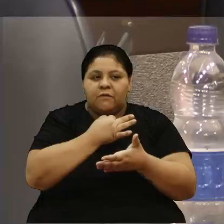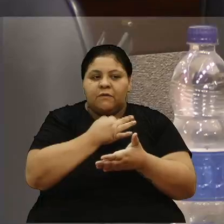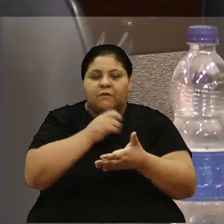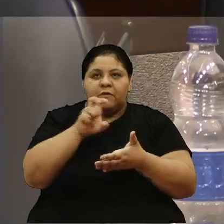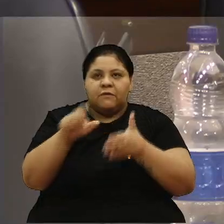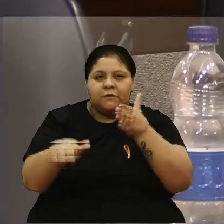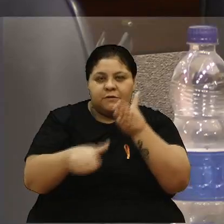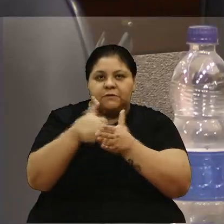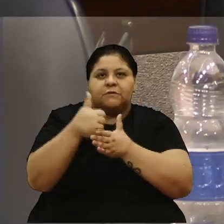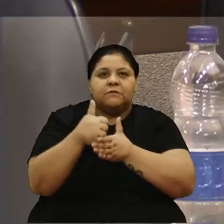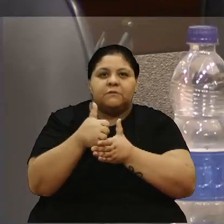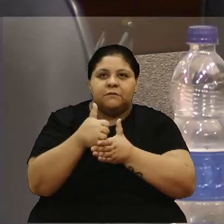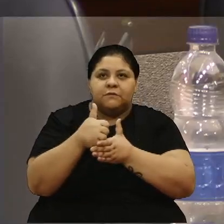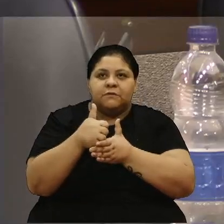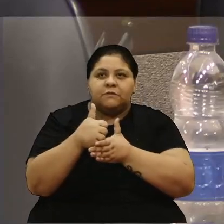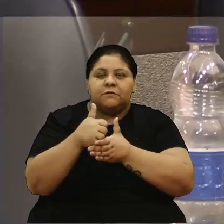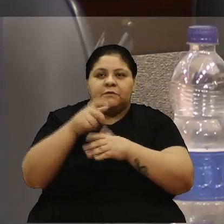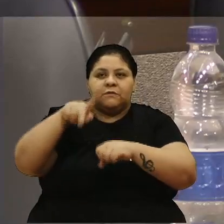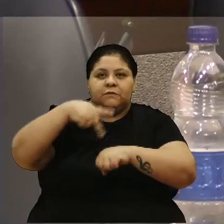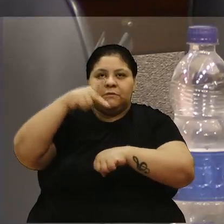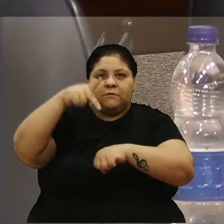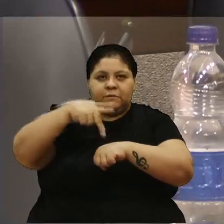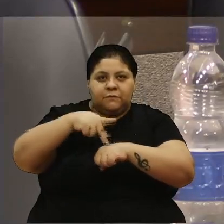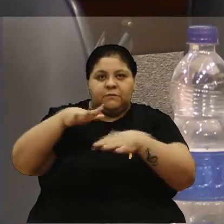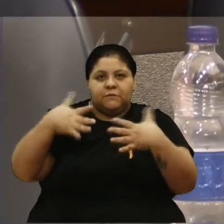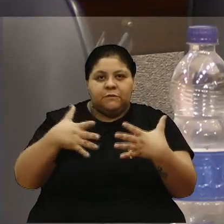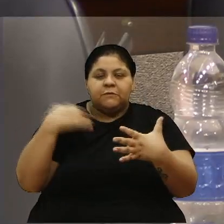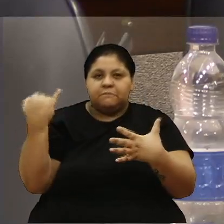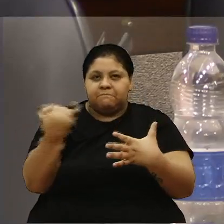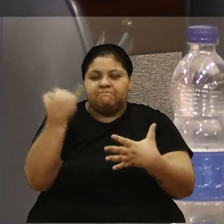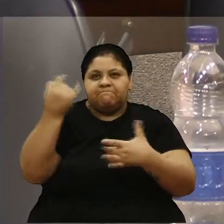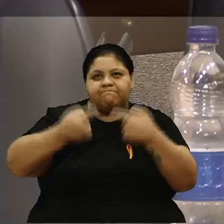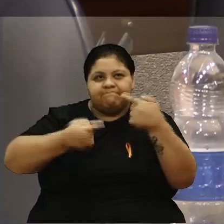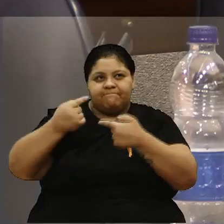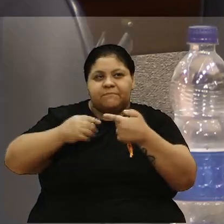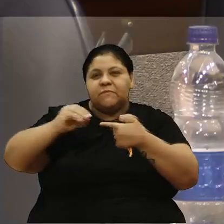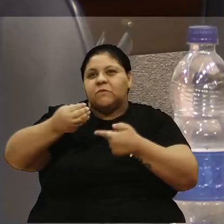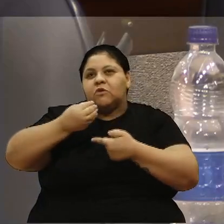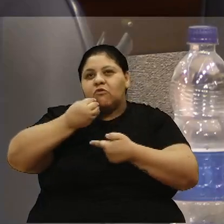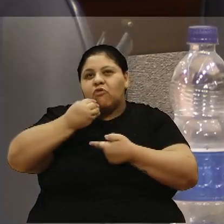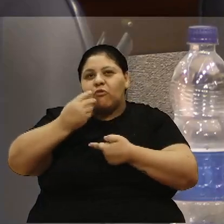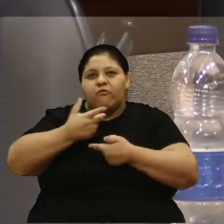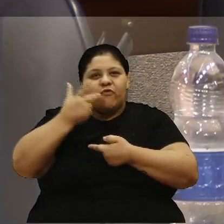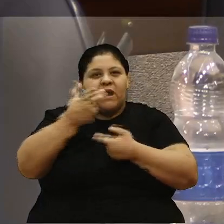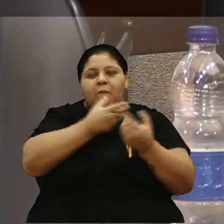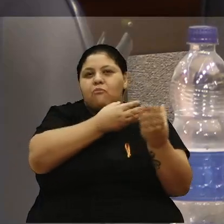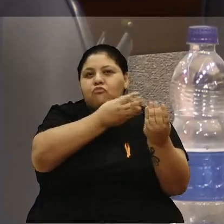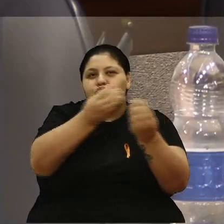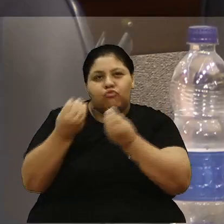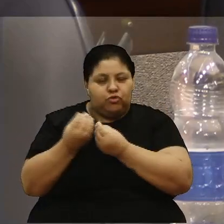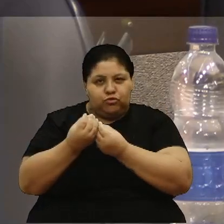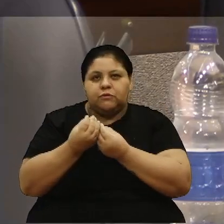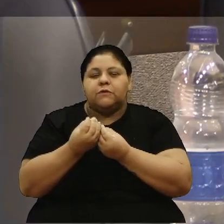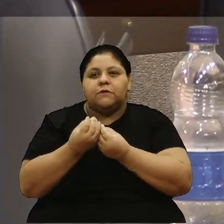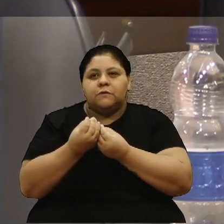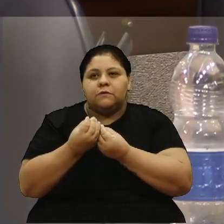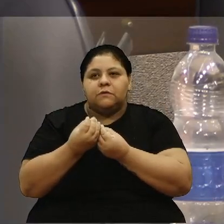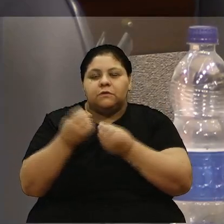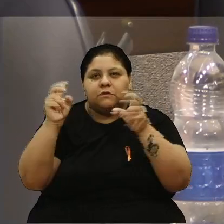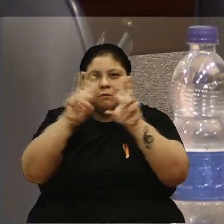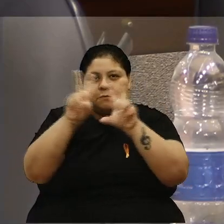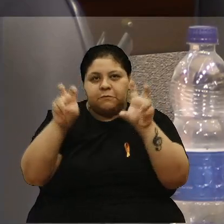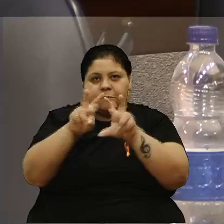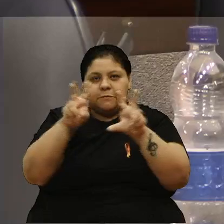melhores águas do país. Então, importante esse debate e com certeza nós vamos falar muito sobre isso, sobre esse tema